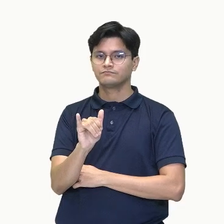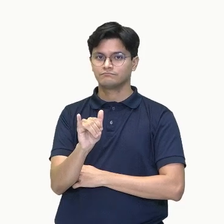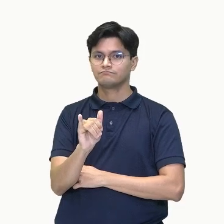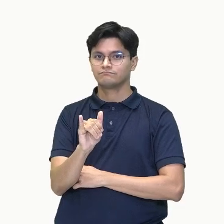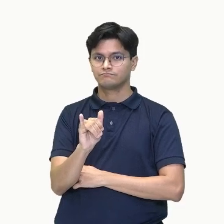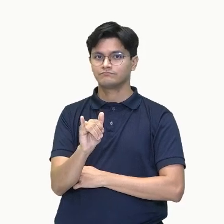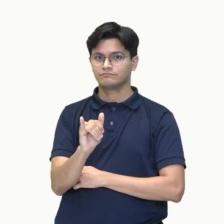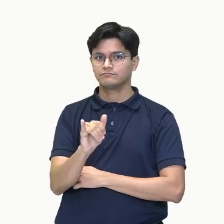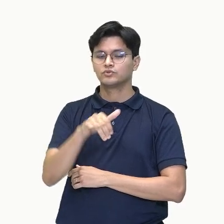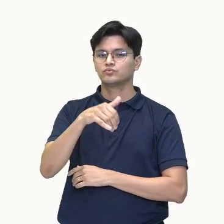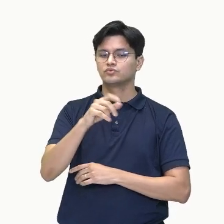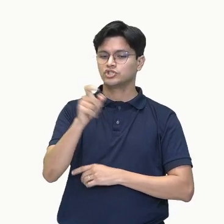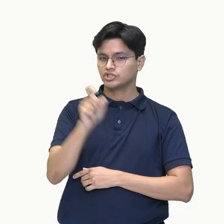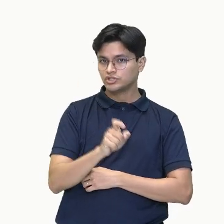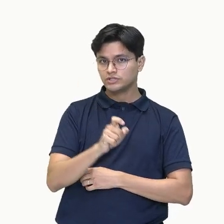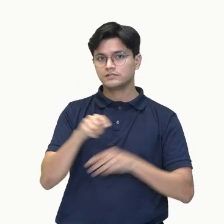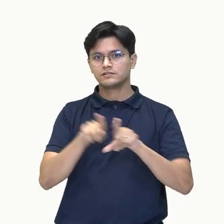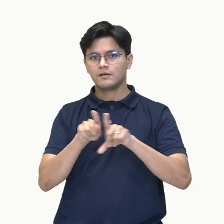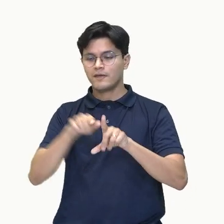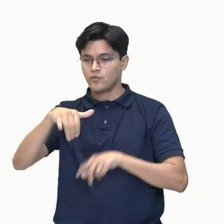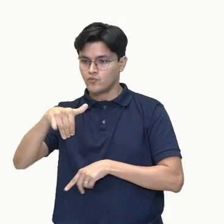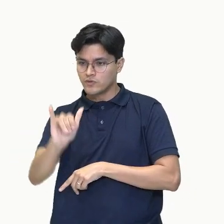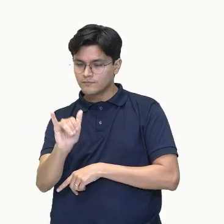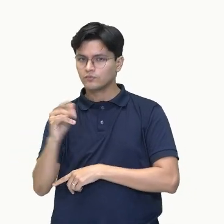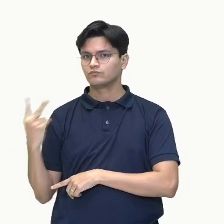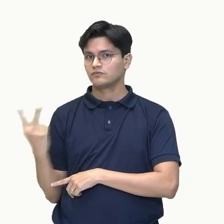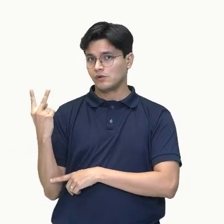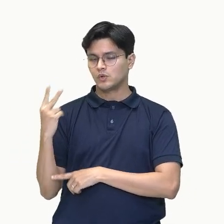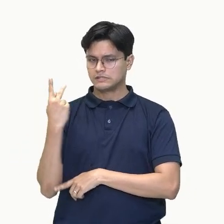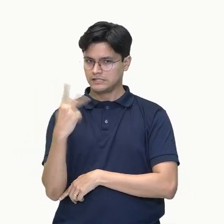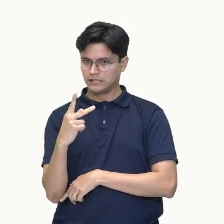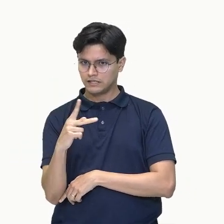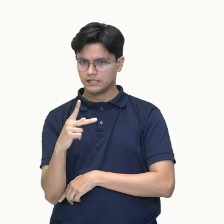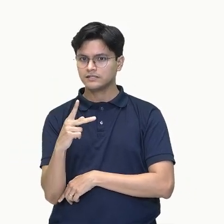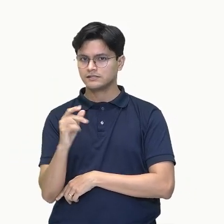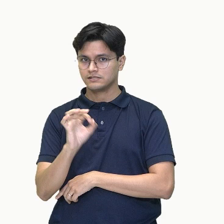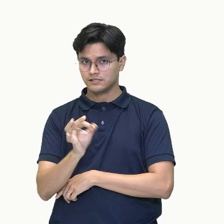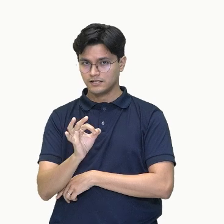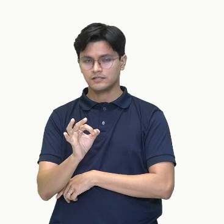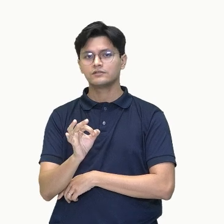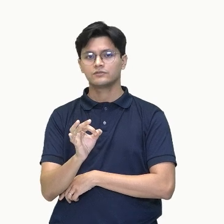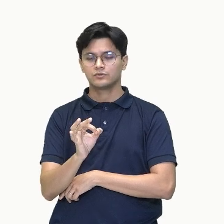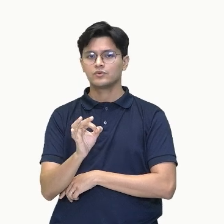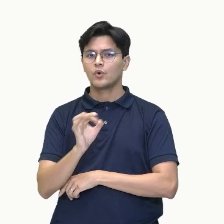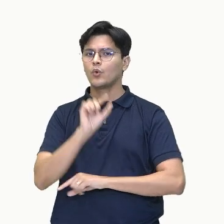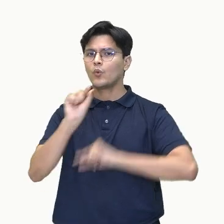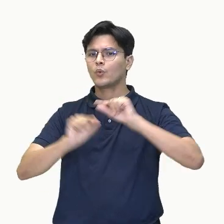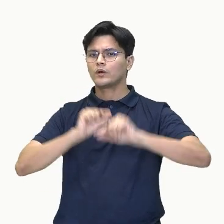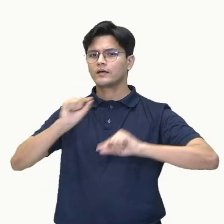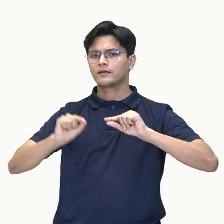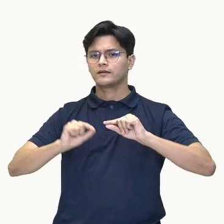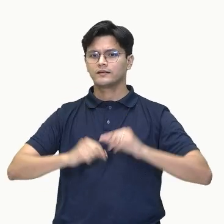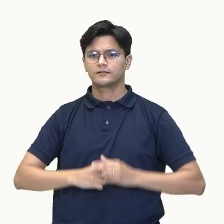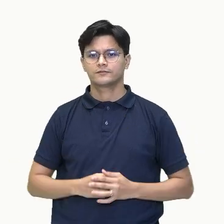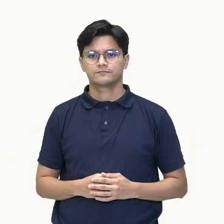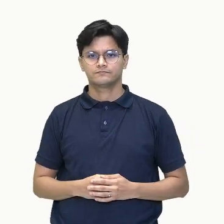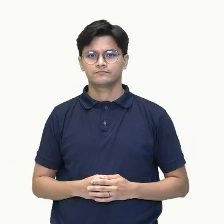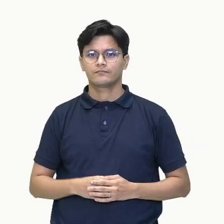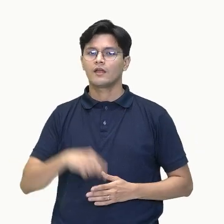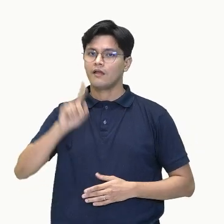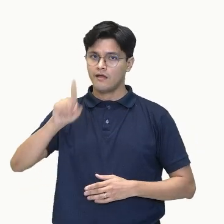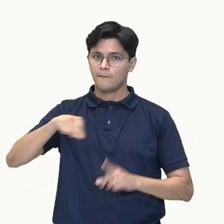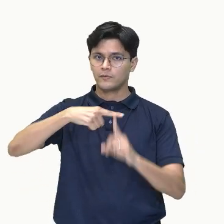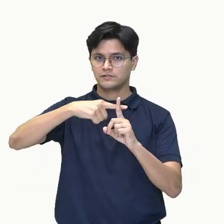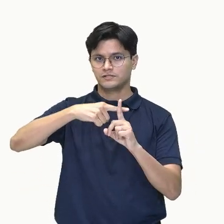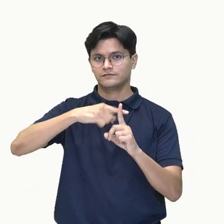valores de x quanto os valores de y, eles são o quê? Eles são positivos.